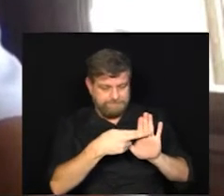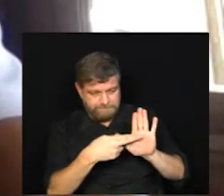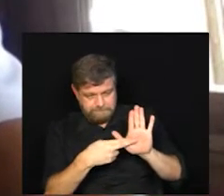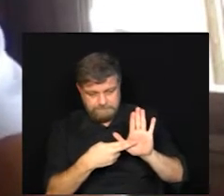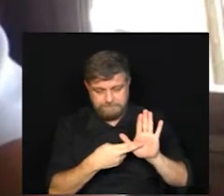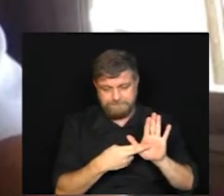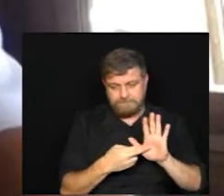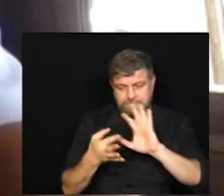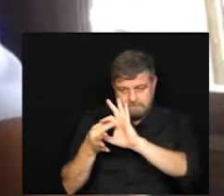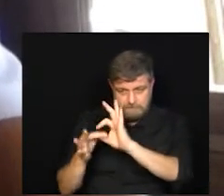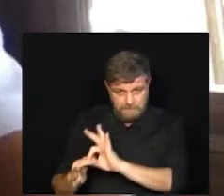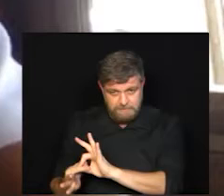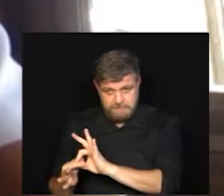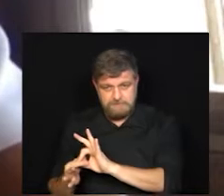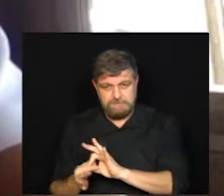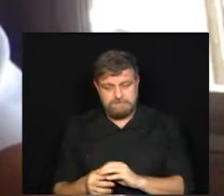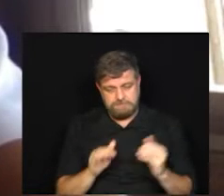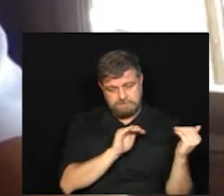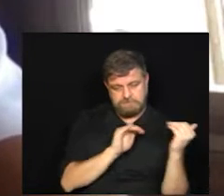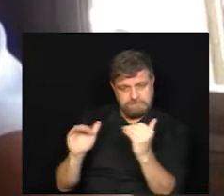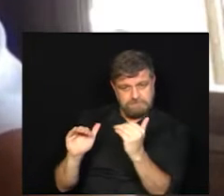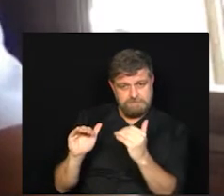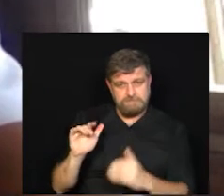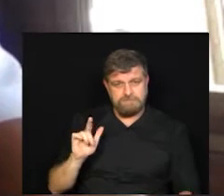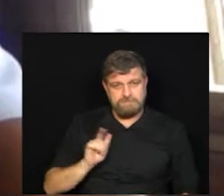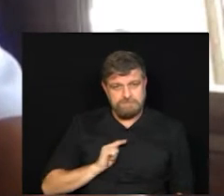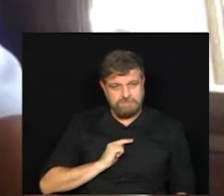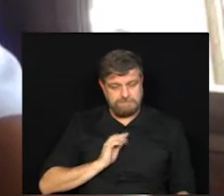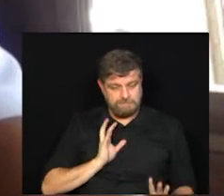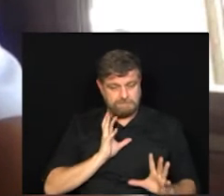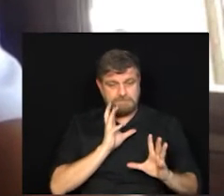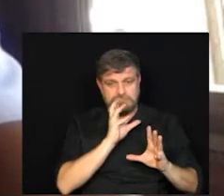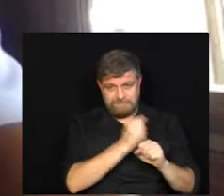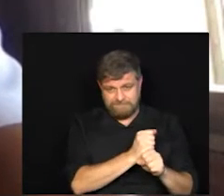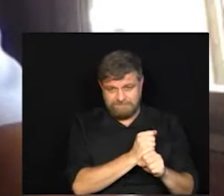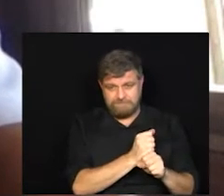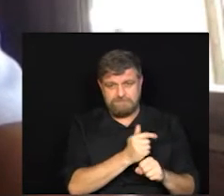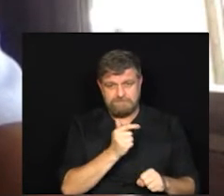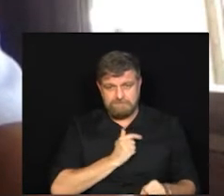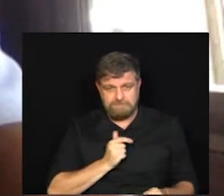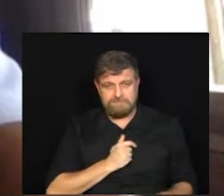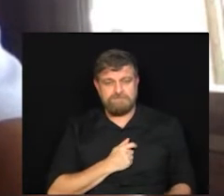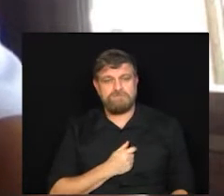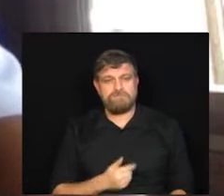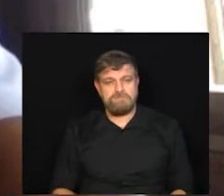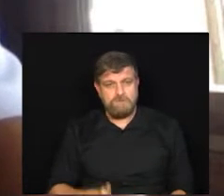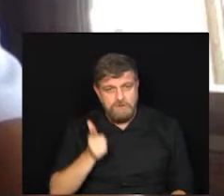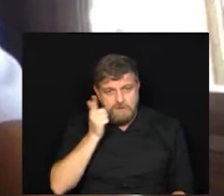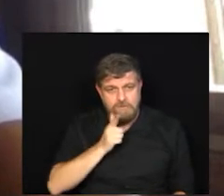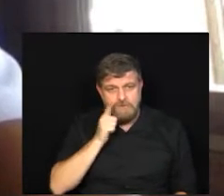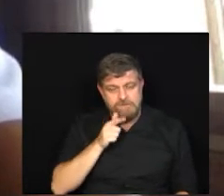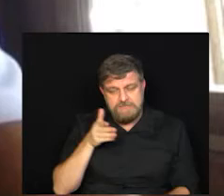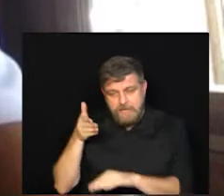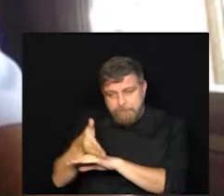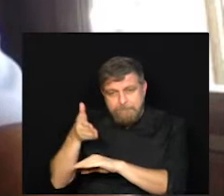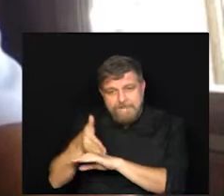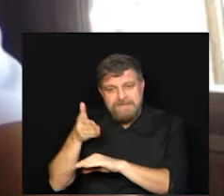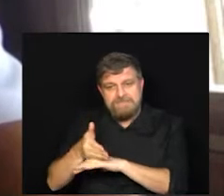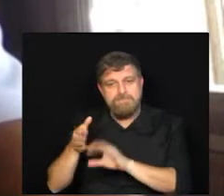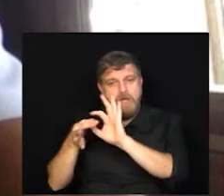olímpico. E você tem que ir bem nesse conjunto de etapas para poder se